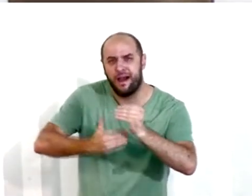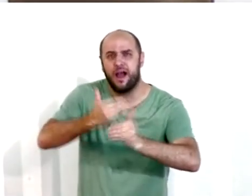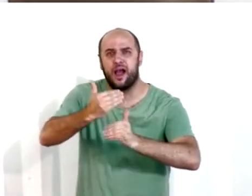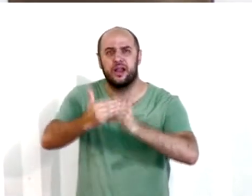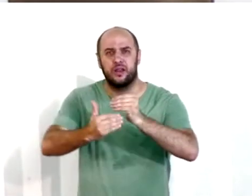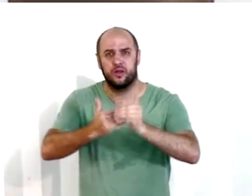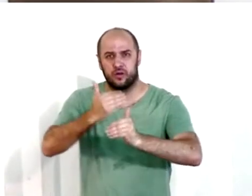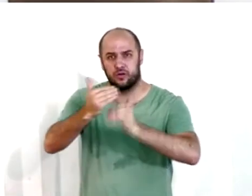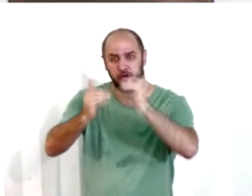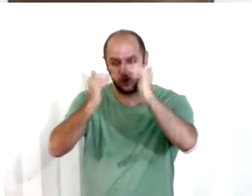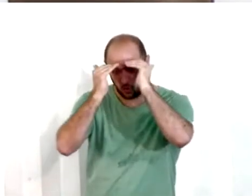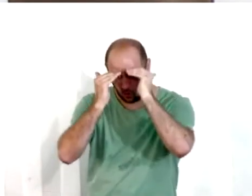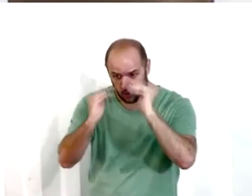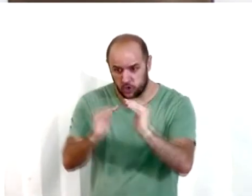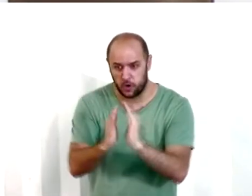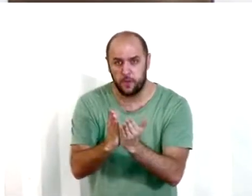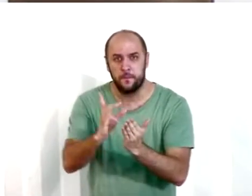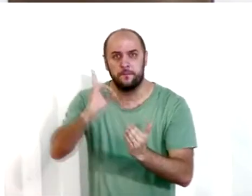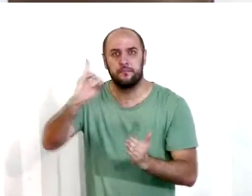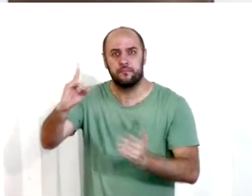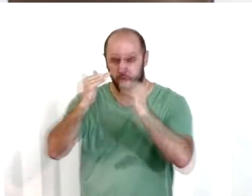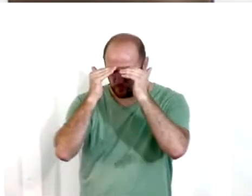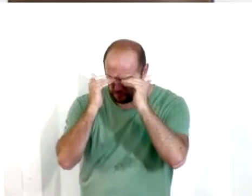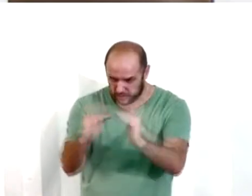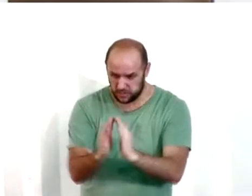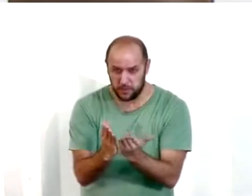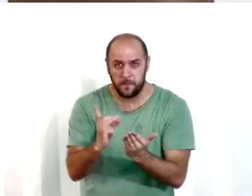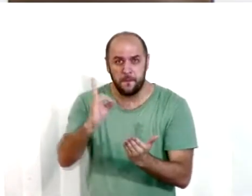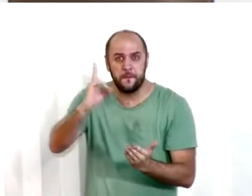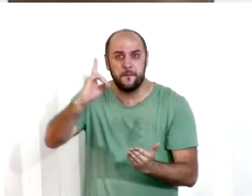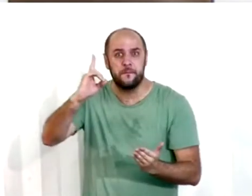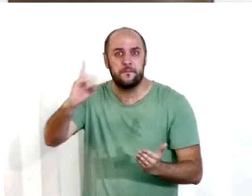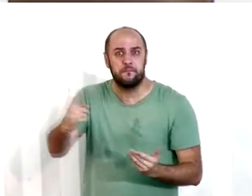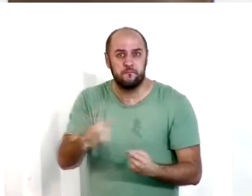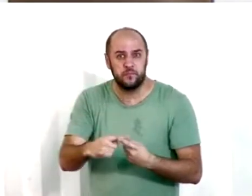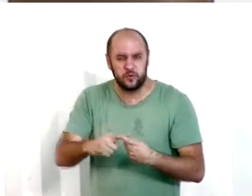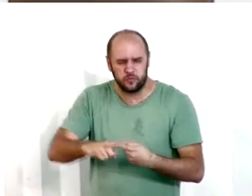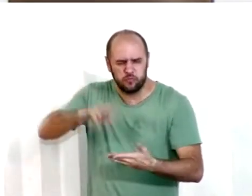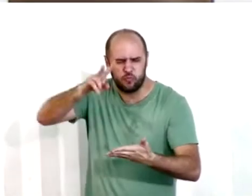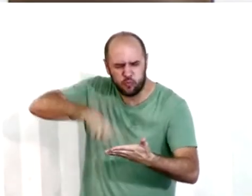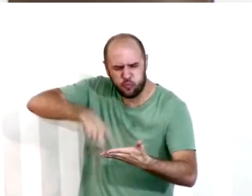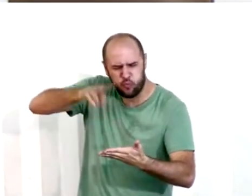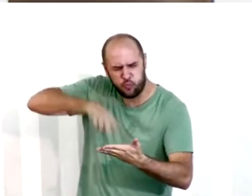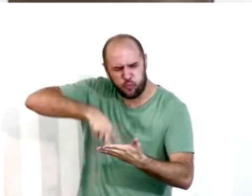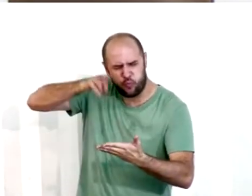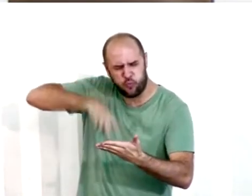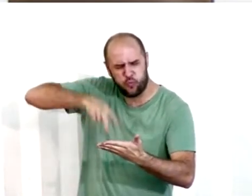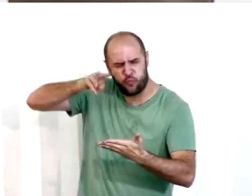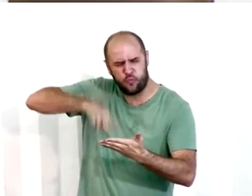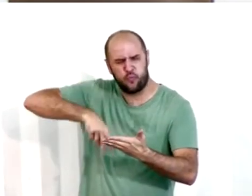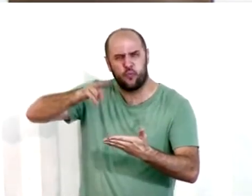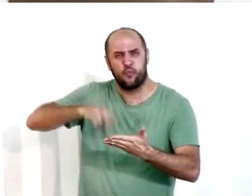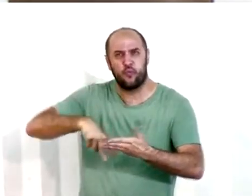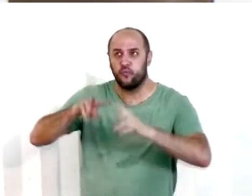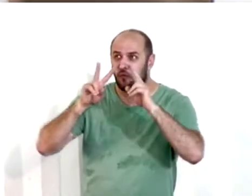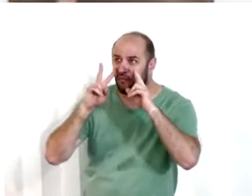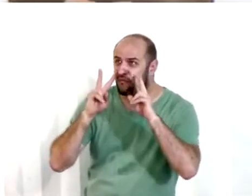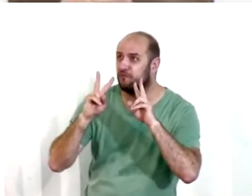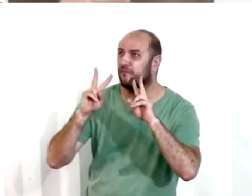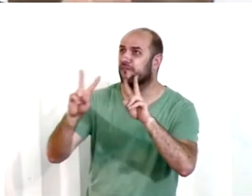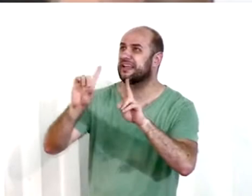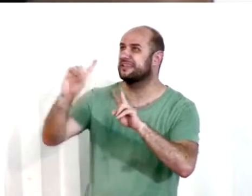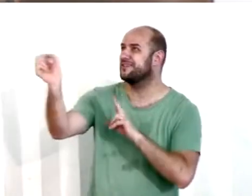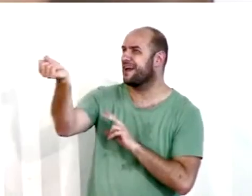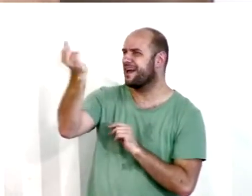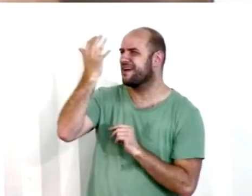de Deus. E aperfeiçoar a luz da verdade de Deus é se debruçar, é se deleitar naquele que revela